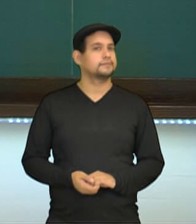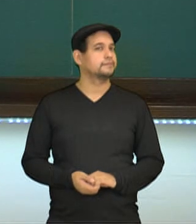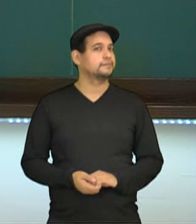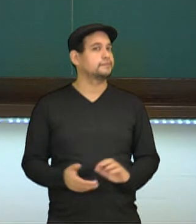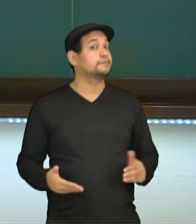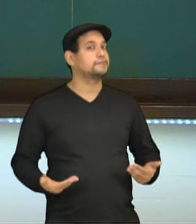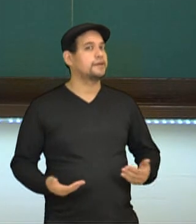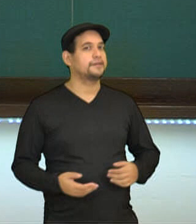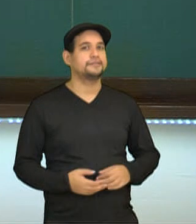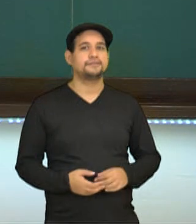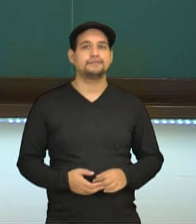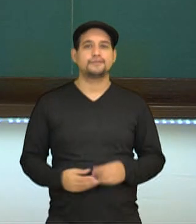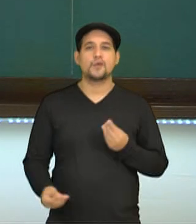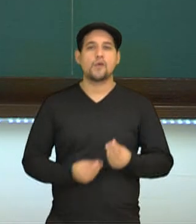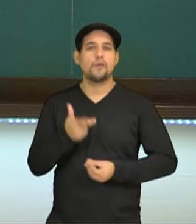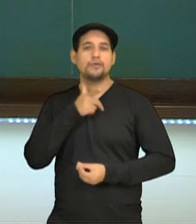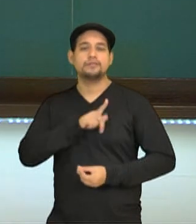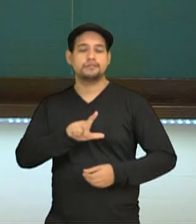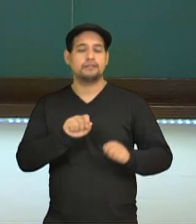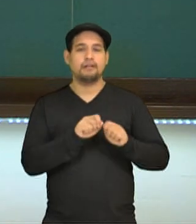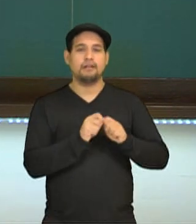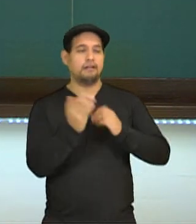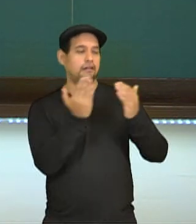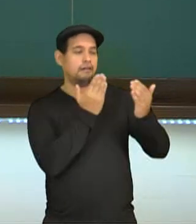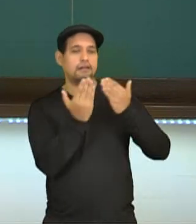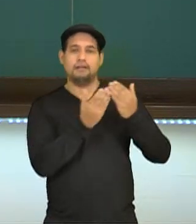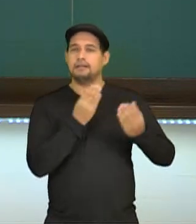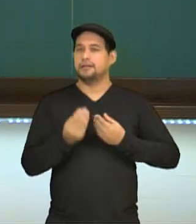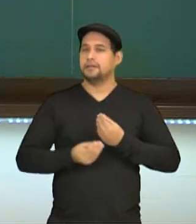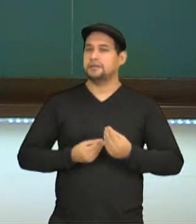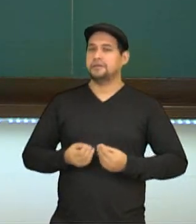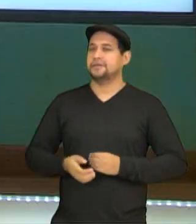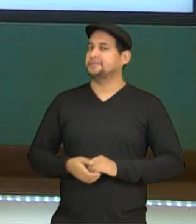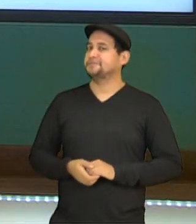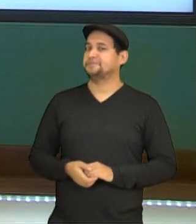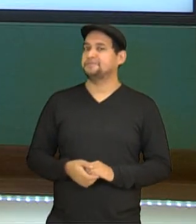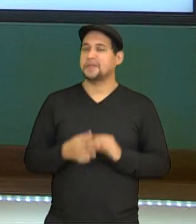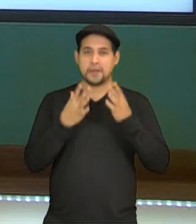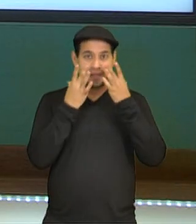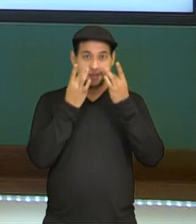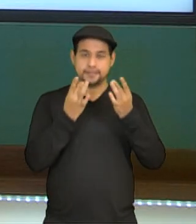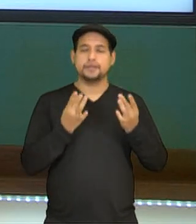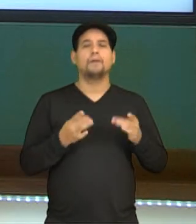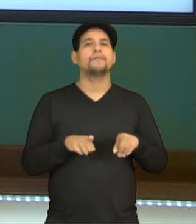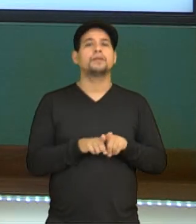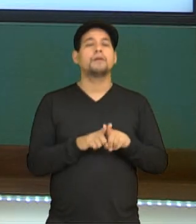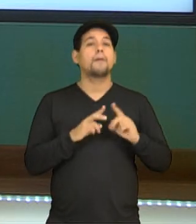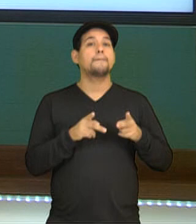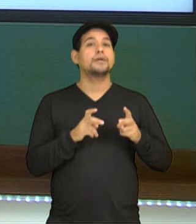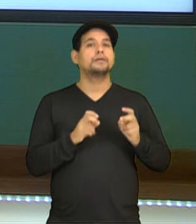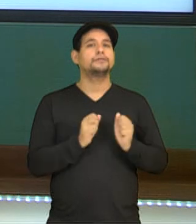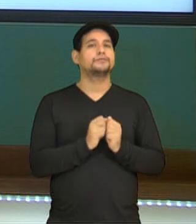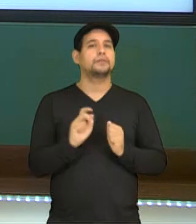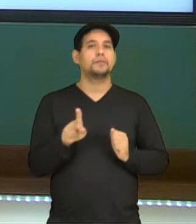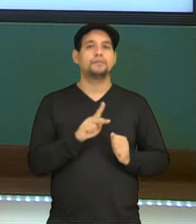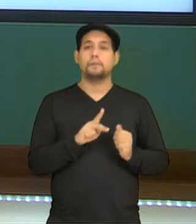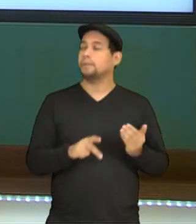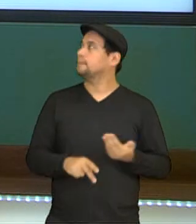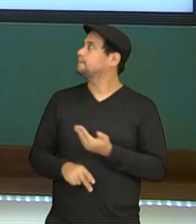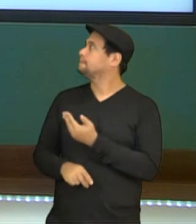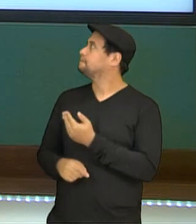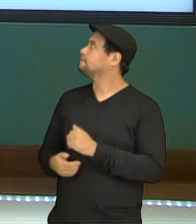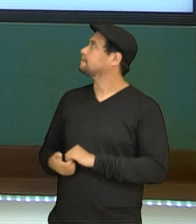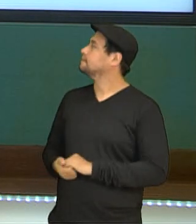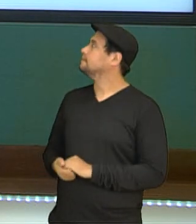E aí, gente, como que vocês conseguiram fazer essa comparação? Então, olha só, né? Veja aqui com a professora, né? Olha